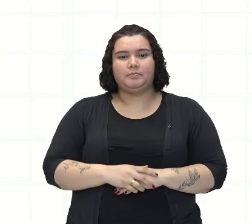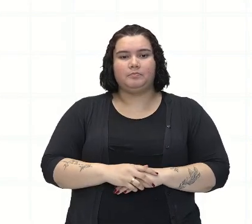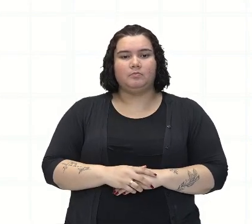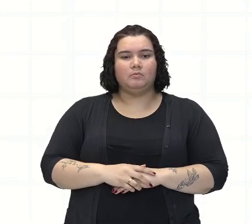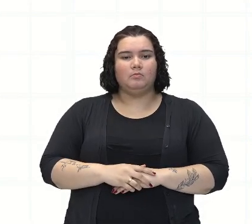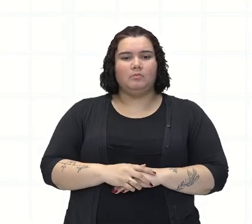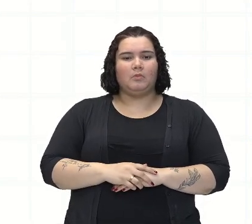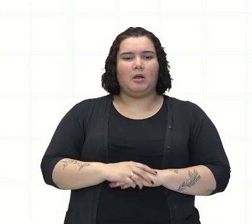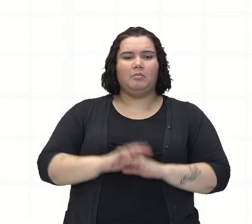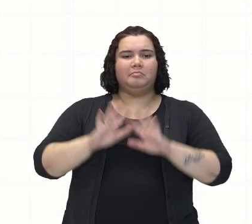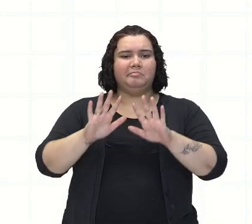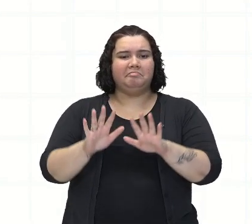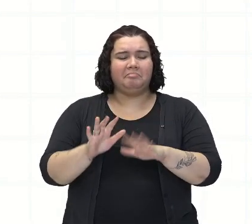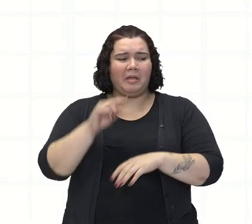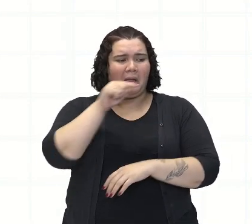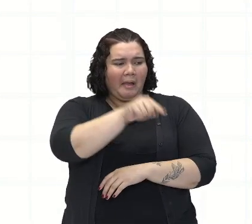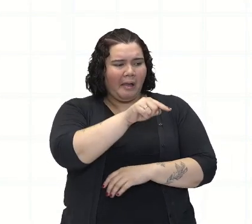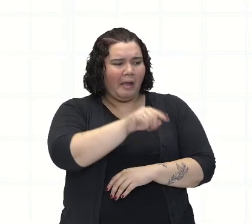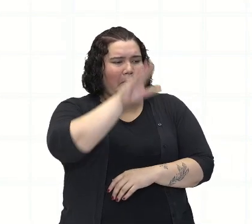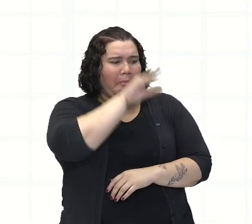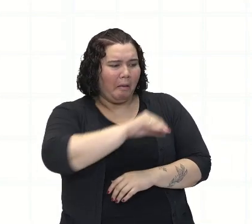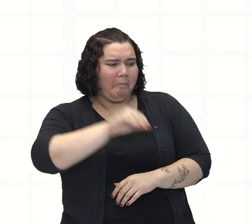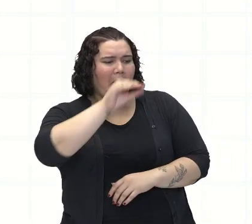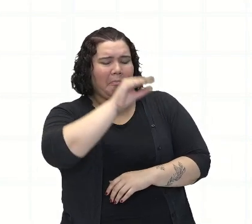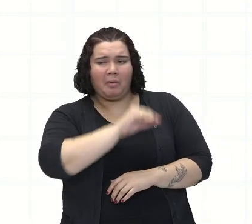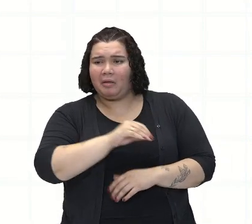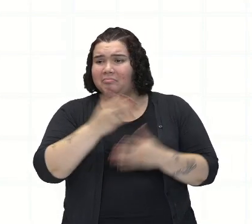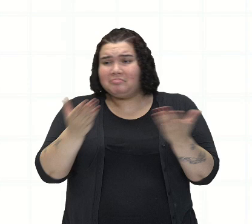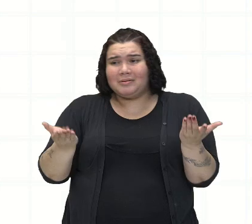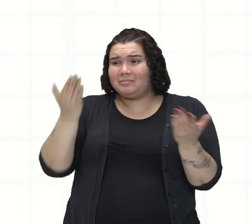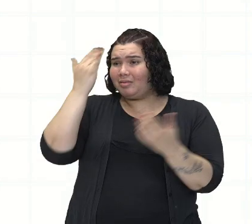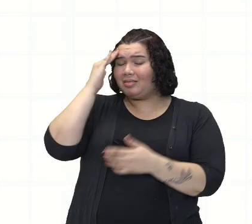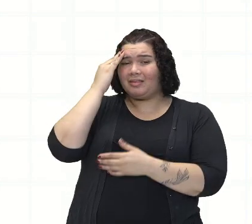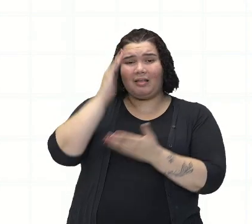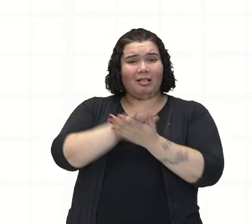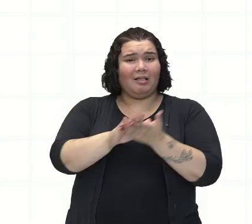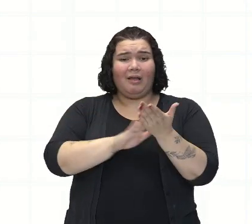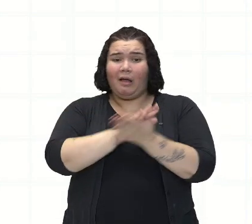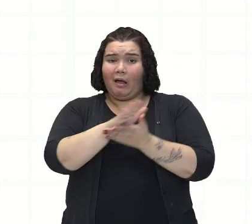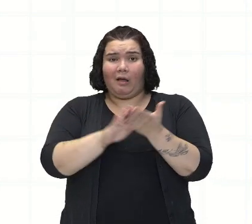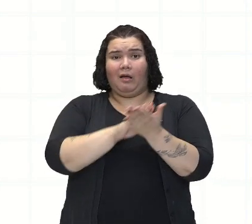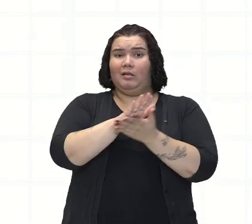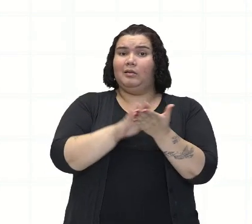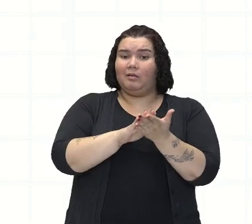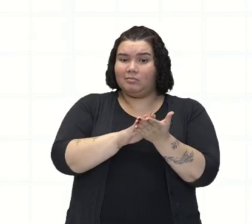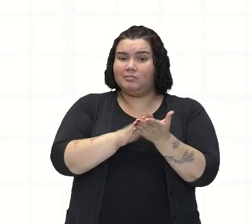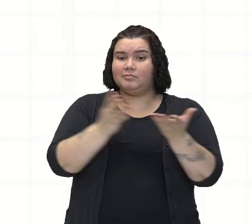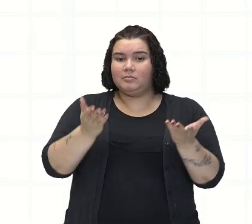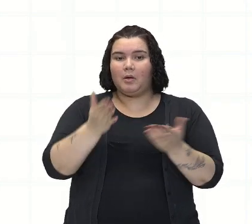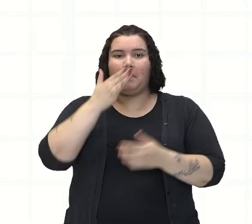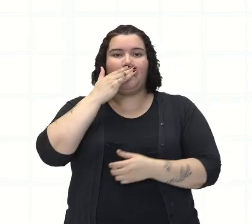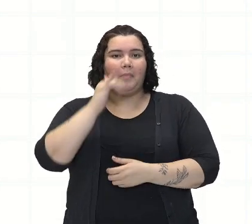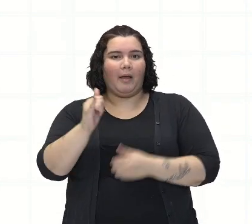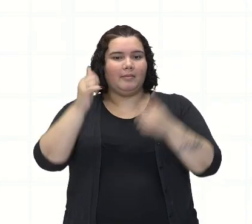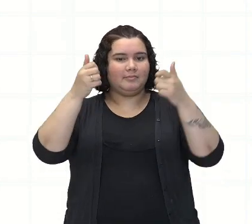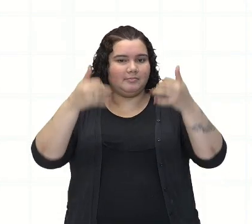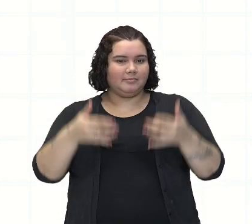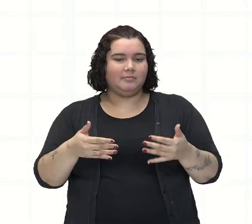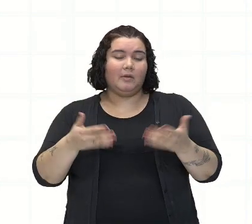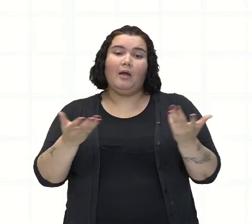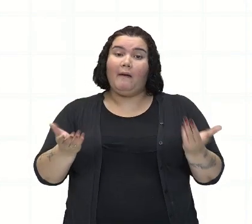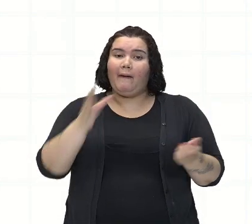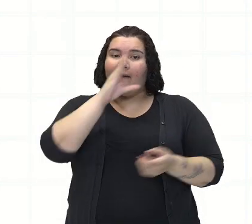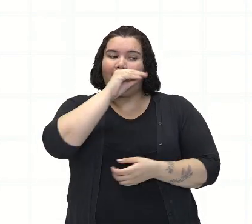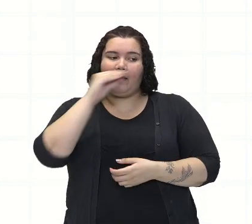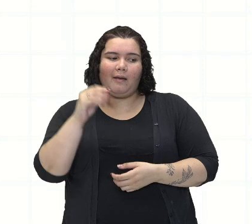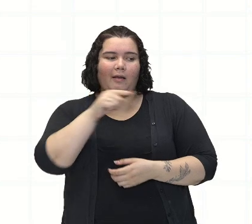Ninguém entende muita coisa que ela fala, dizia o pai com certo espanto. E é muito comum também em crianças, né? Às vezes elas